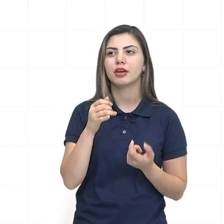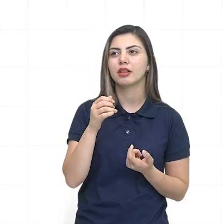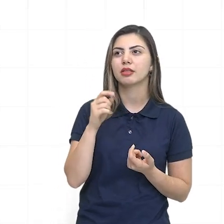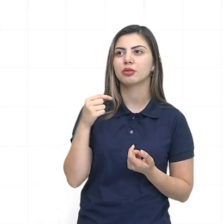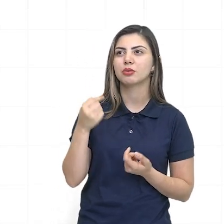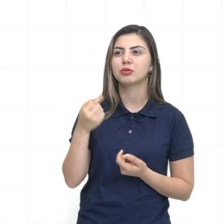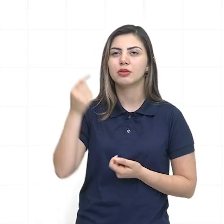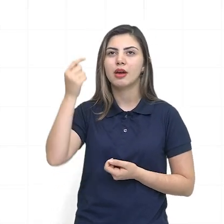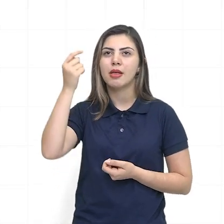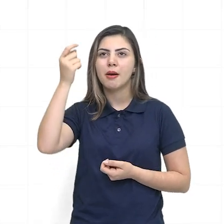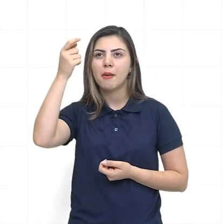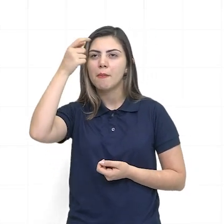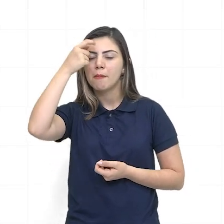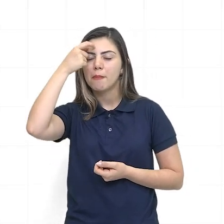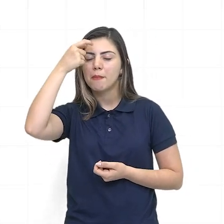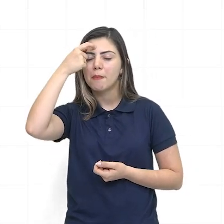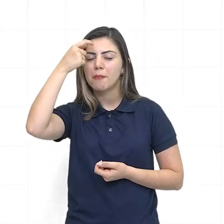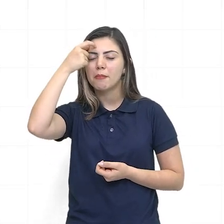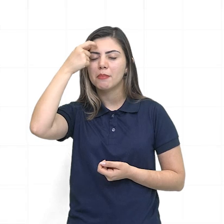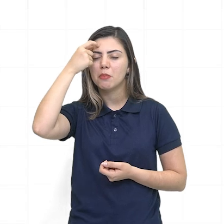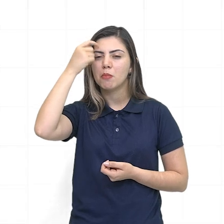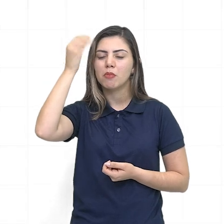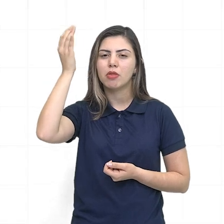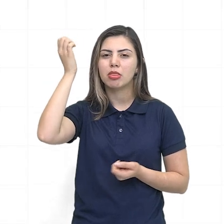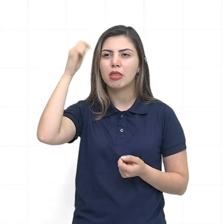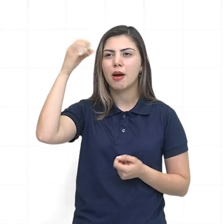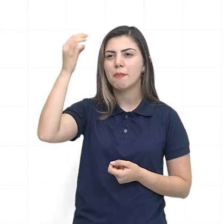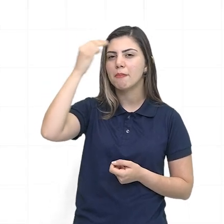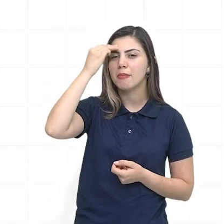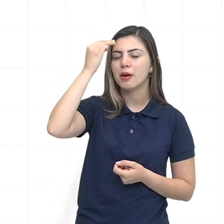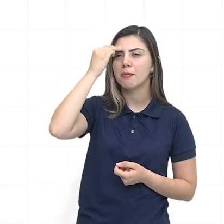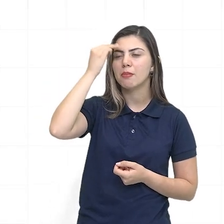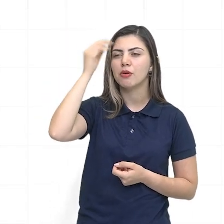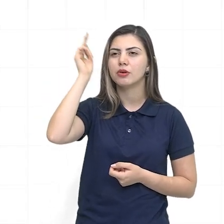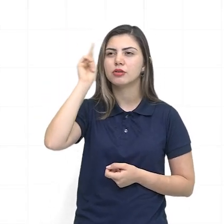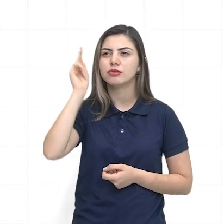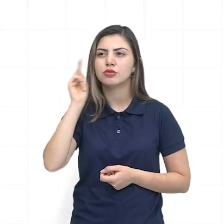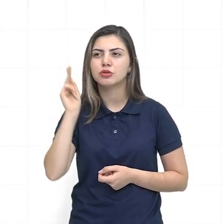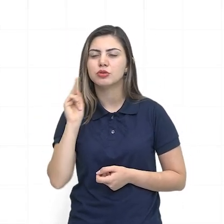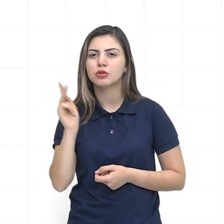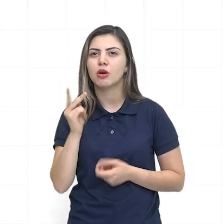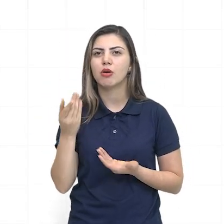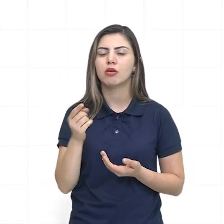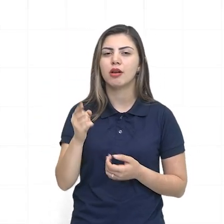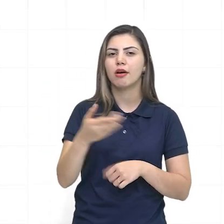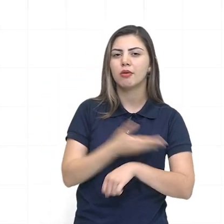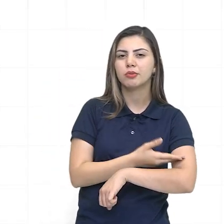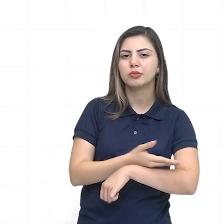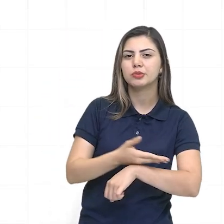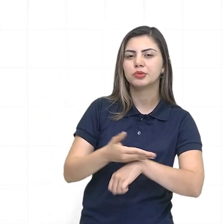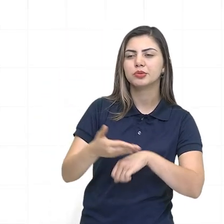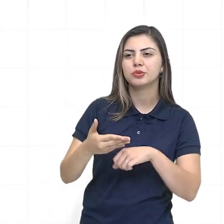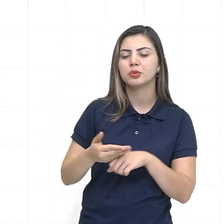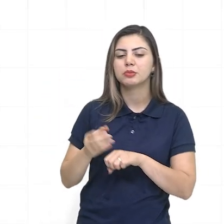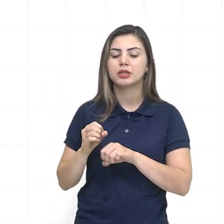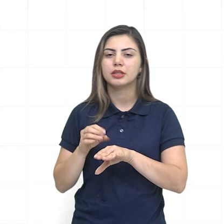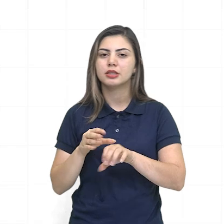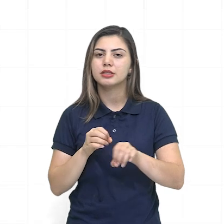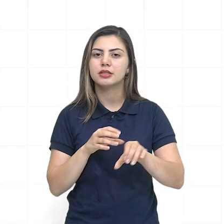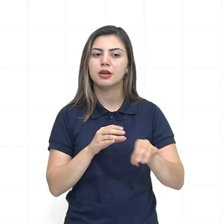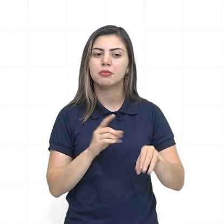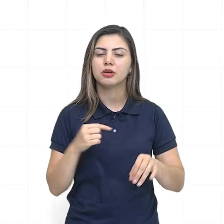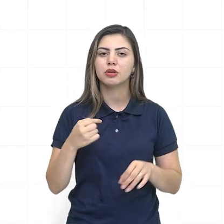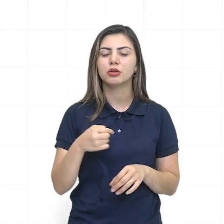nossas mentes, onde armazenamos todas as histórias, os rituais, os ensinamentos